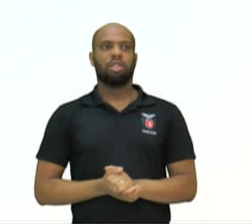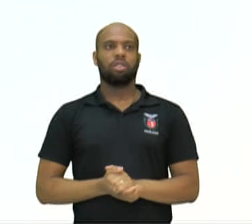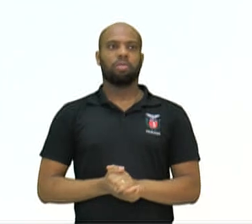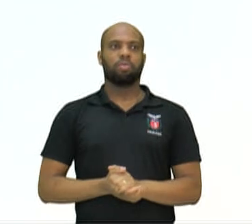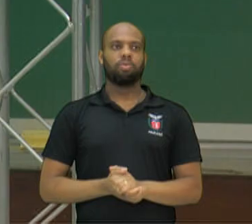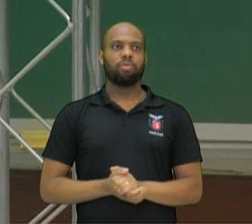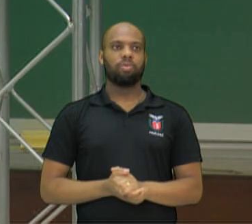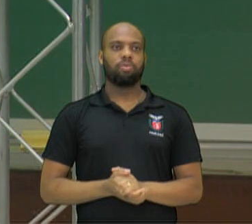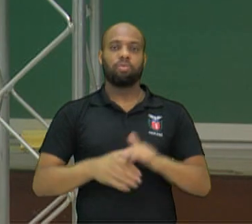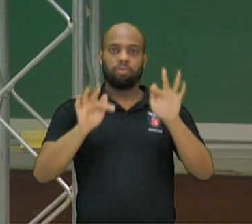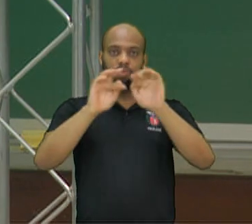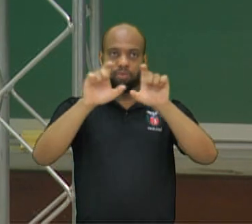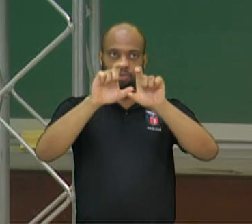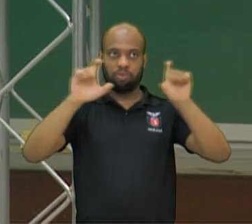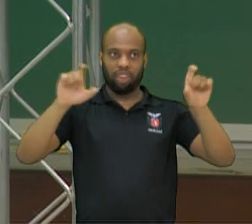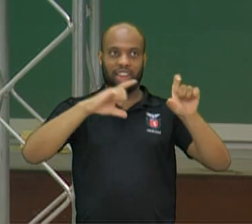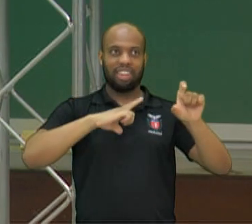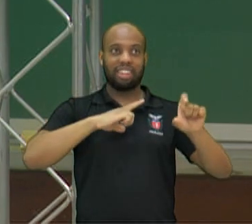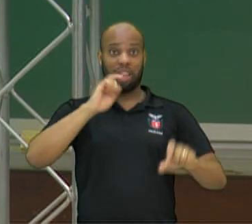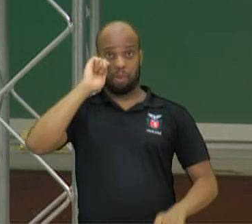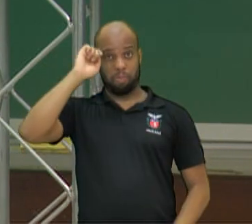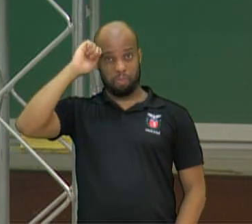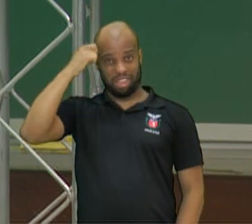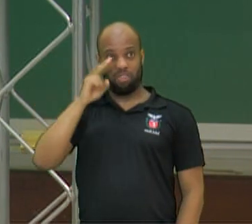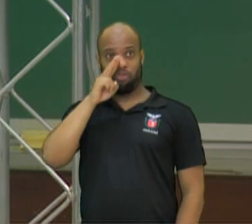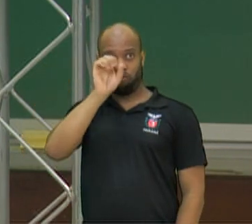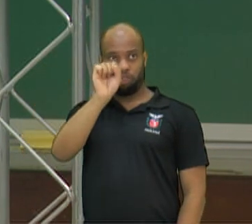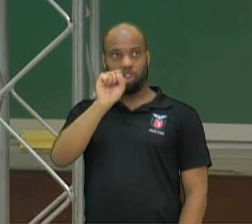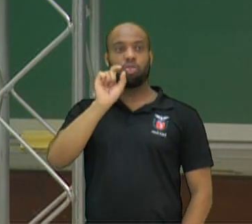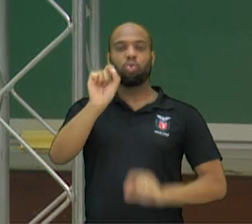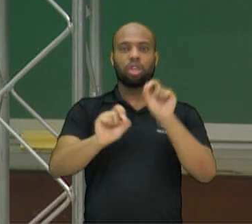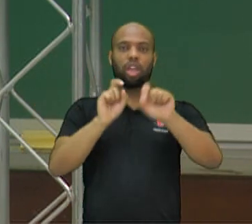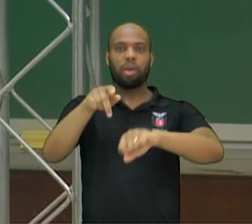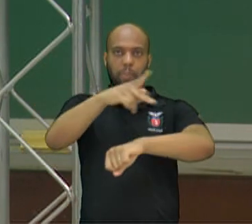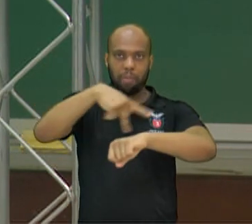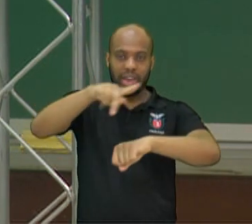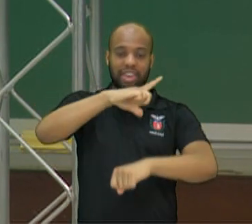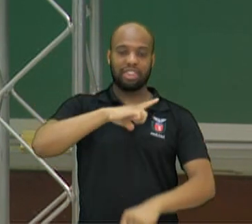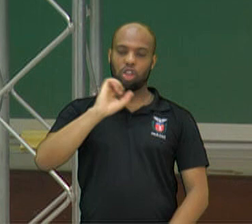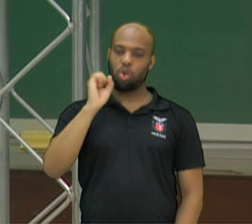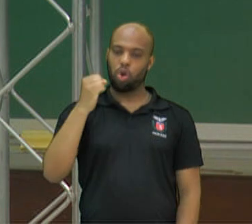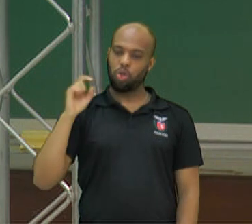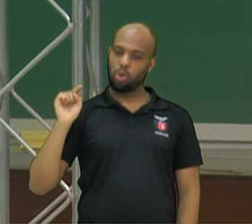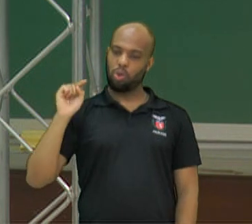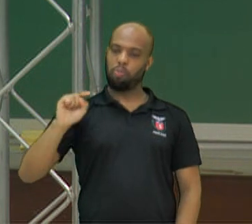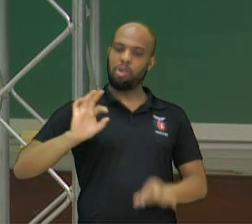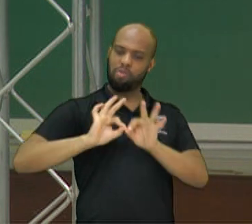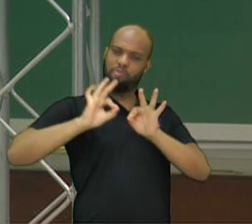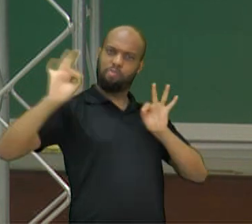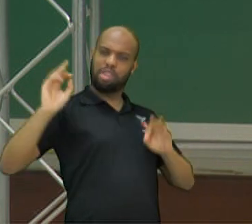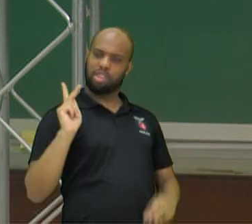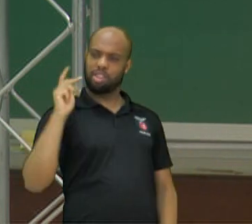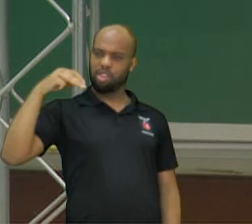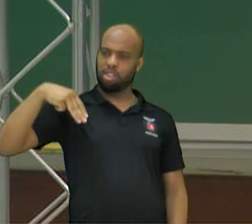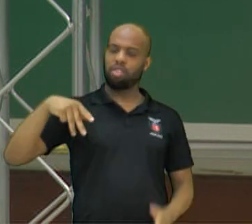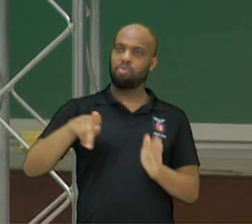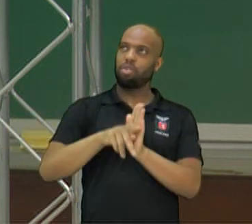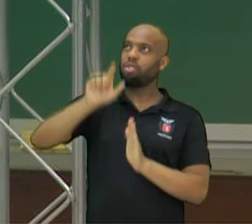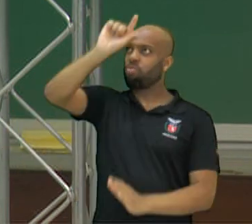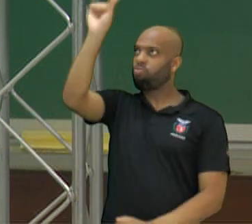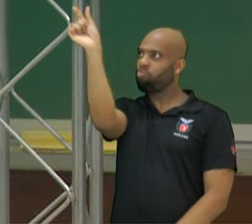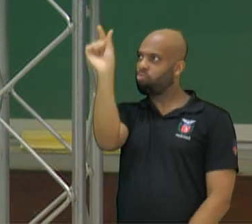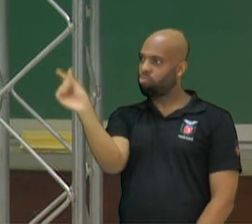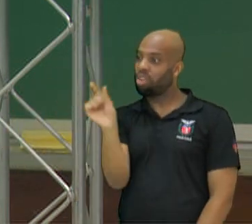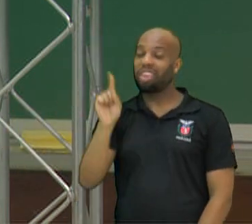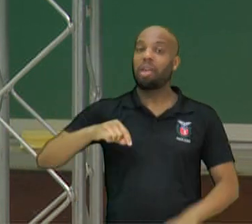A oração que está em destaque é: país tem 8.000 quilômetros de costa e possui o